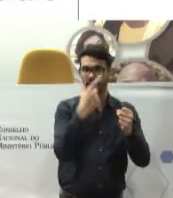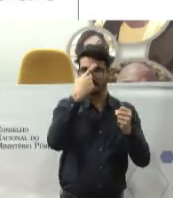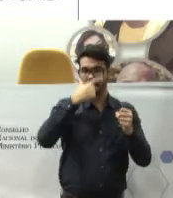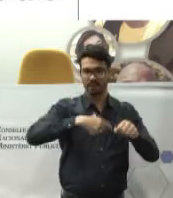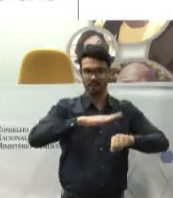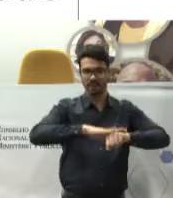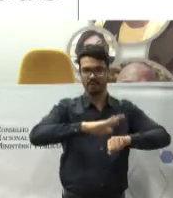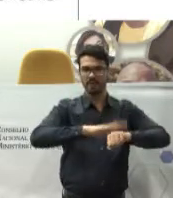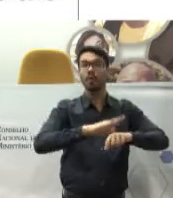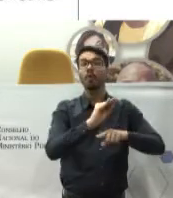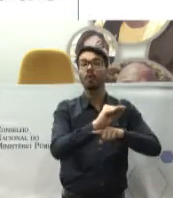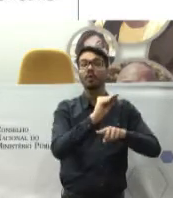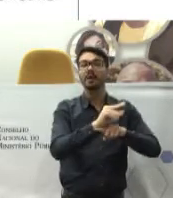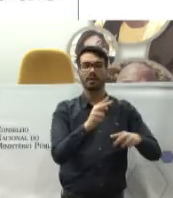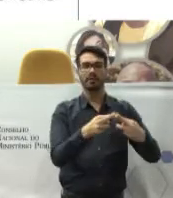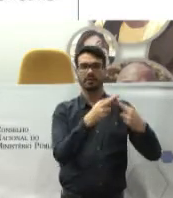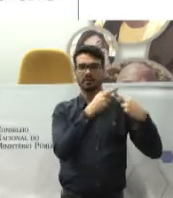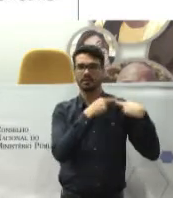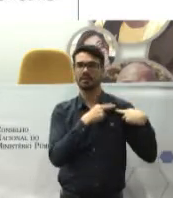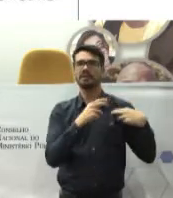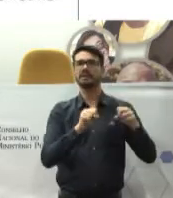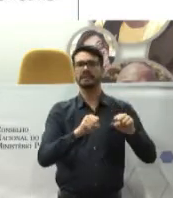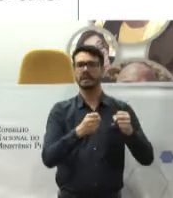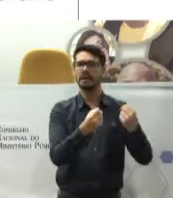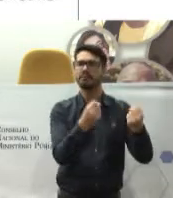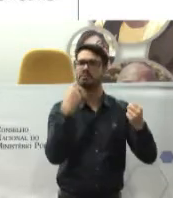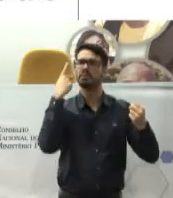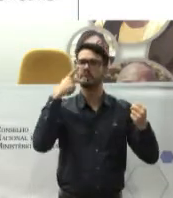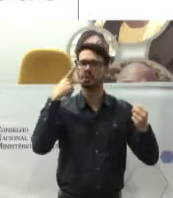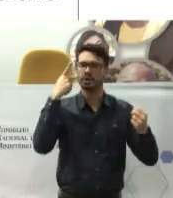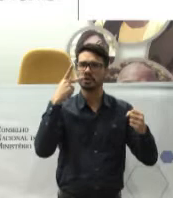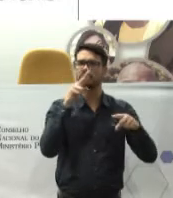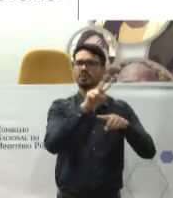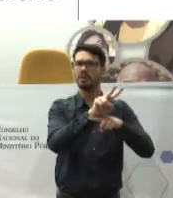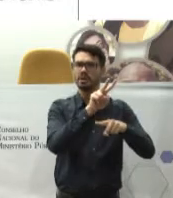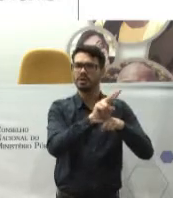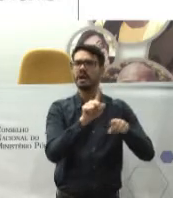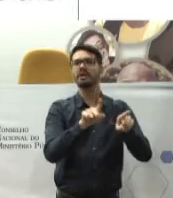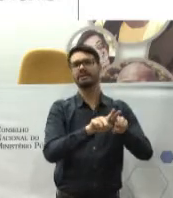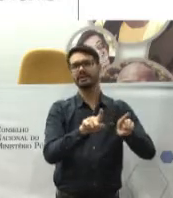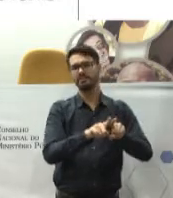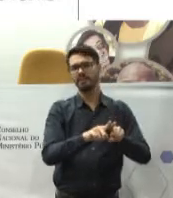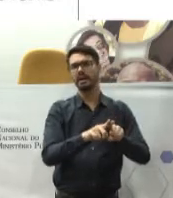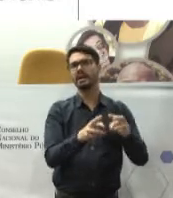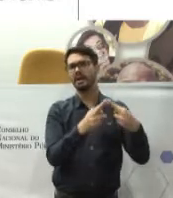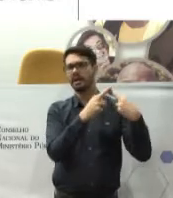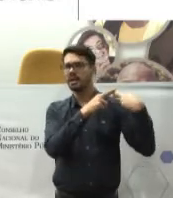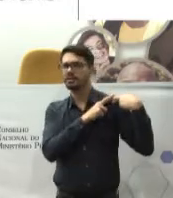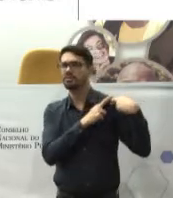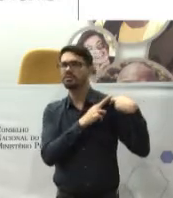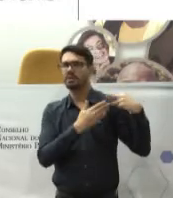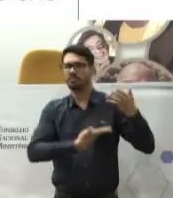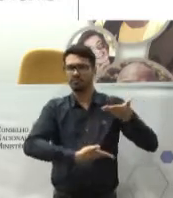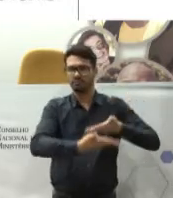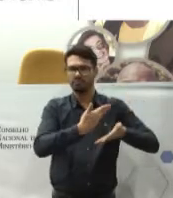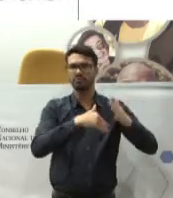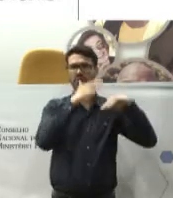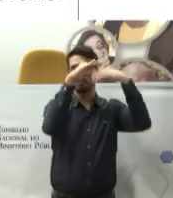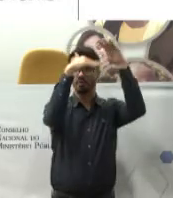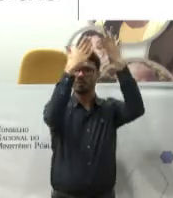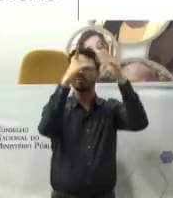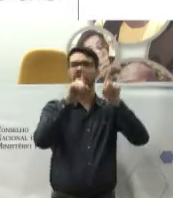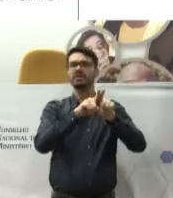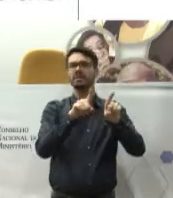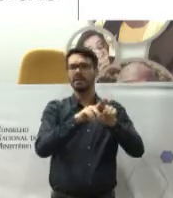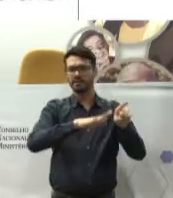sua própria saúde, defensoras das políticas que promovem, a protegem e ainda corresponsáveis pela construção da saúde e dos